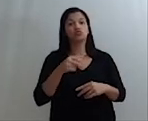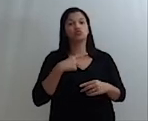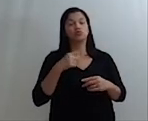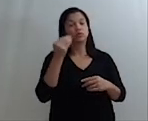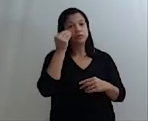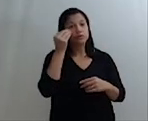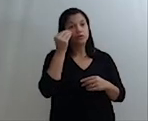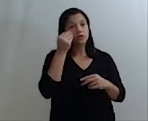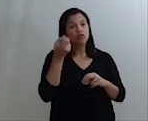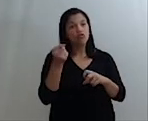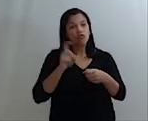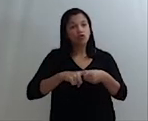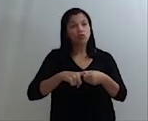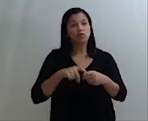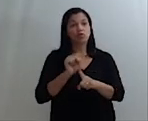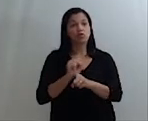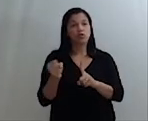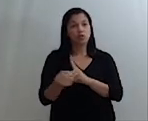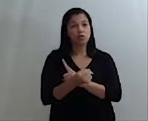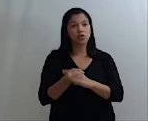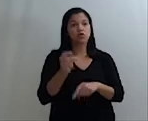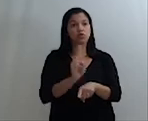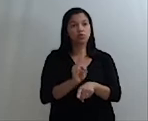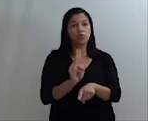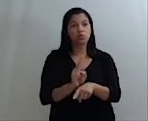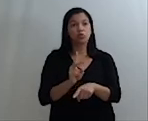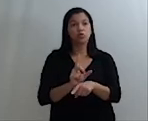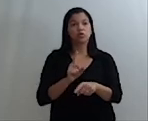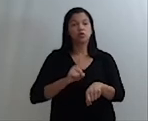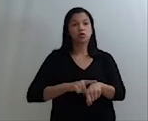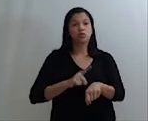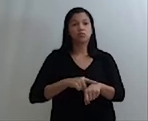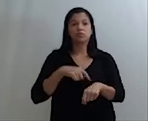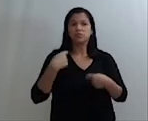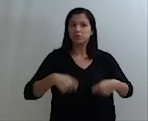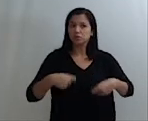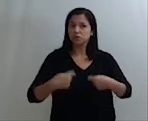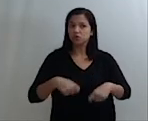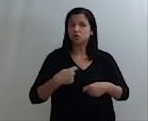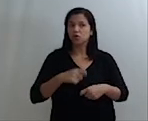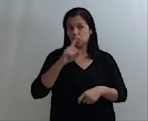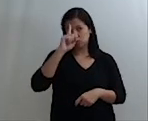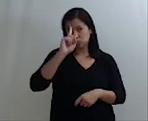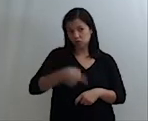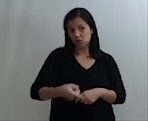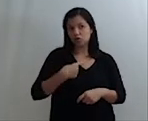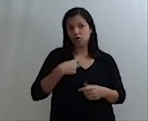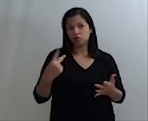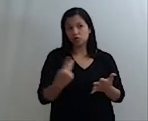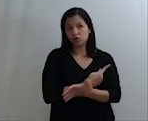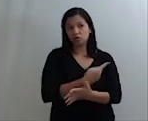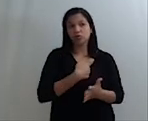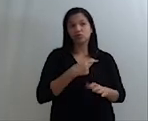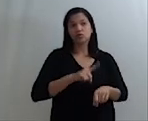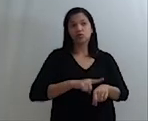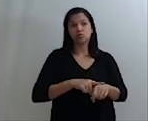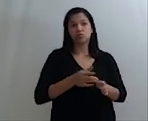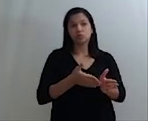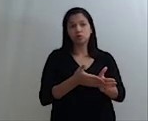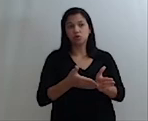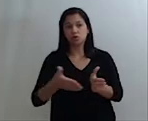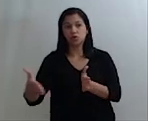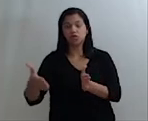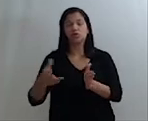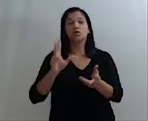delitivo do recorrente a custódia cautelar é Providência extrema que como tal somente deve ser ordenada em caráter excepcional conforme disciplina expressamente o artigo